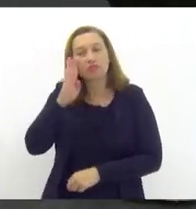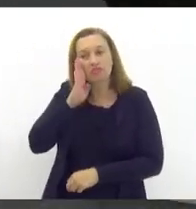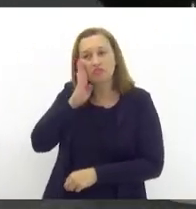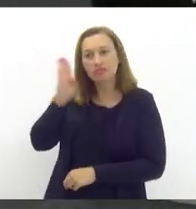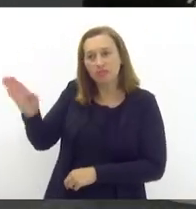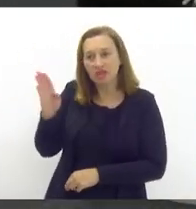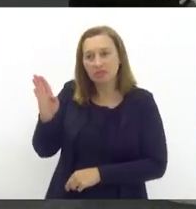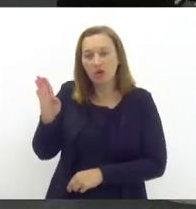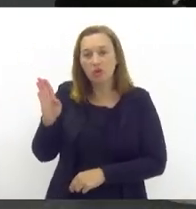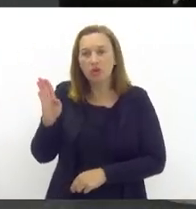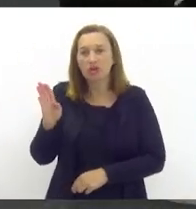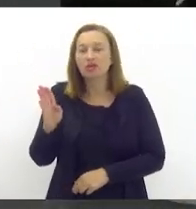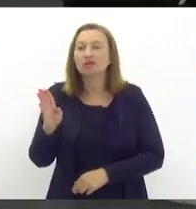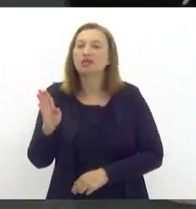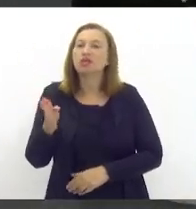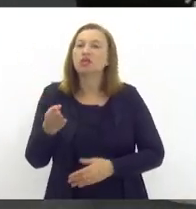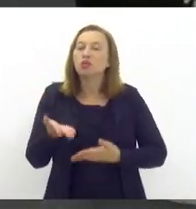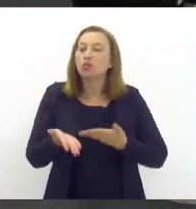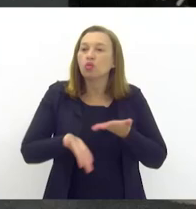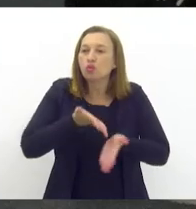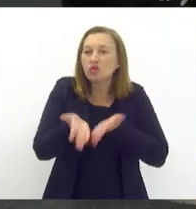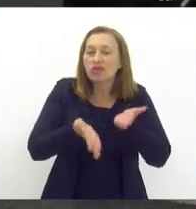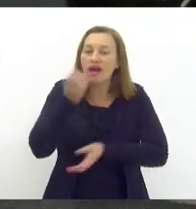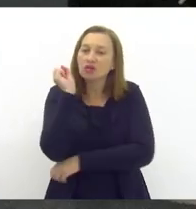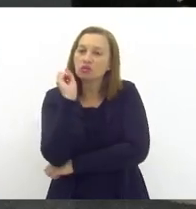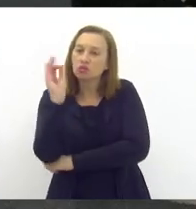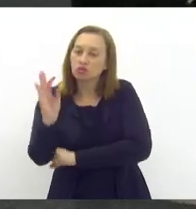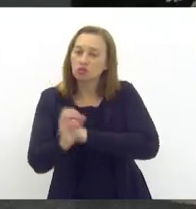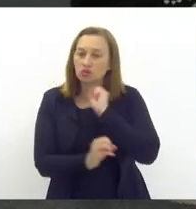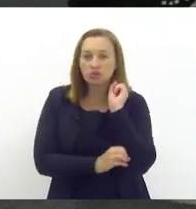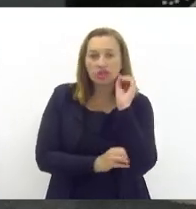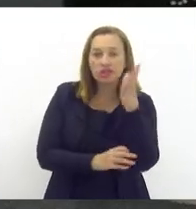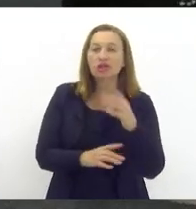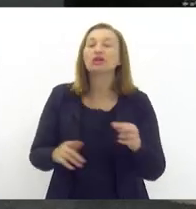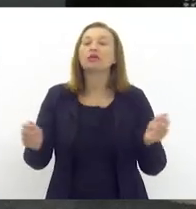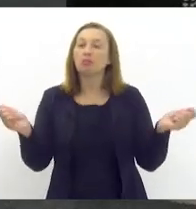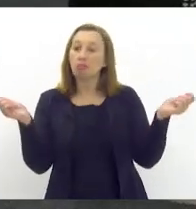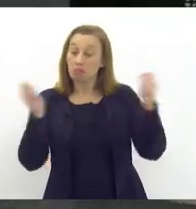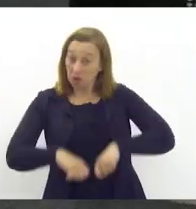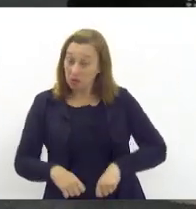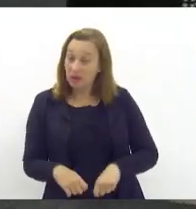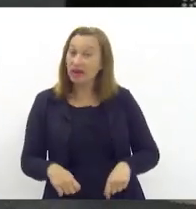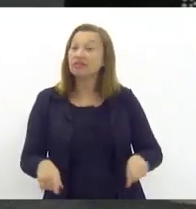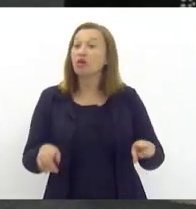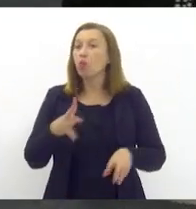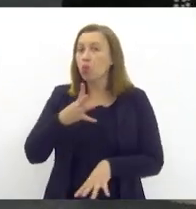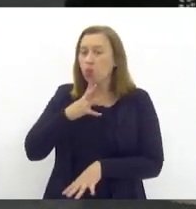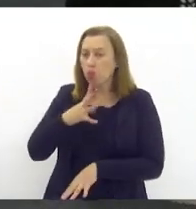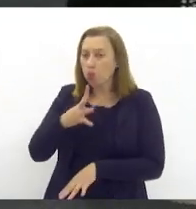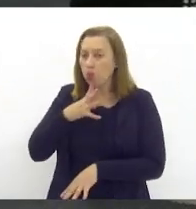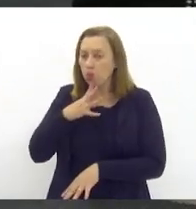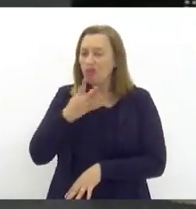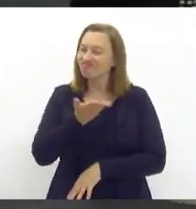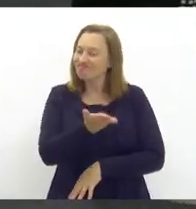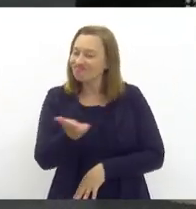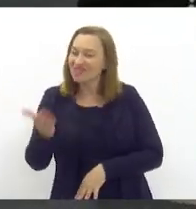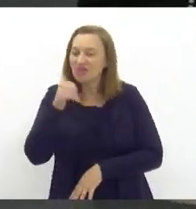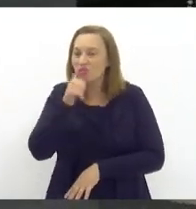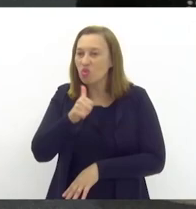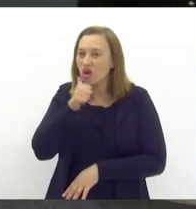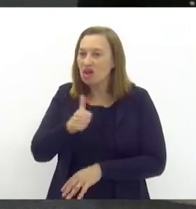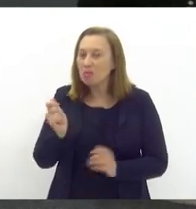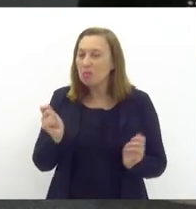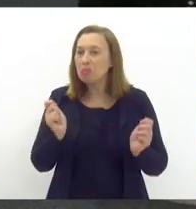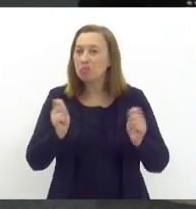fundamental, que é a preservação do meio ambiente. Mas, acima de tudo, a possibilidade da gente reconhecer essas mulheres na sua